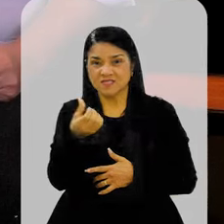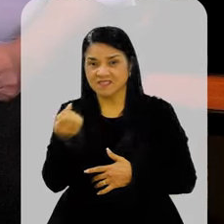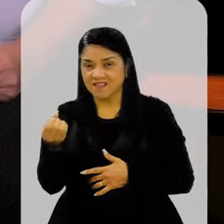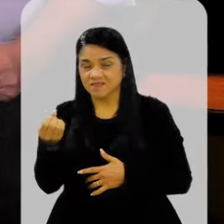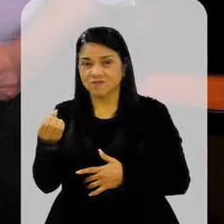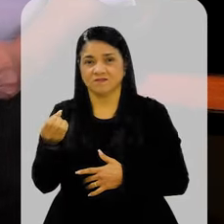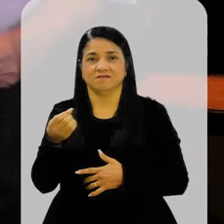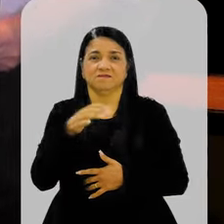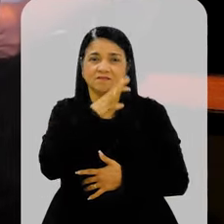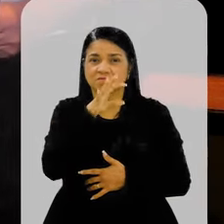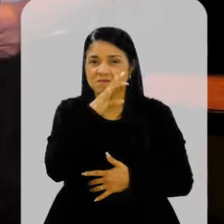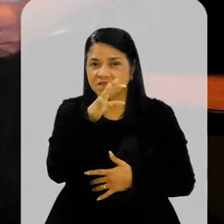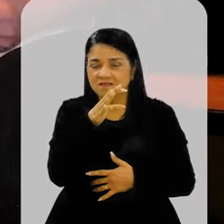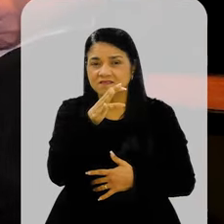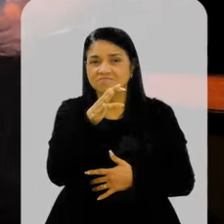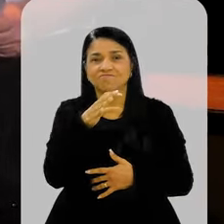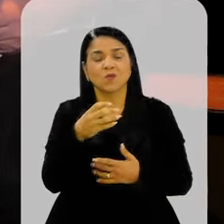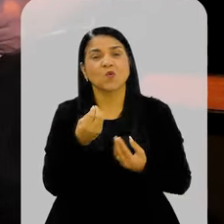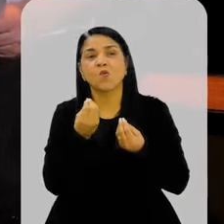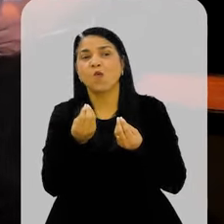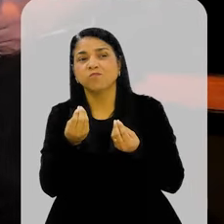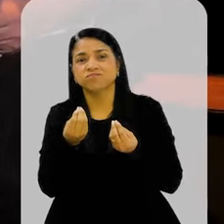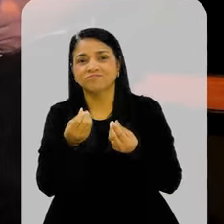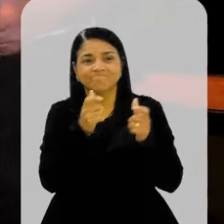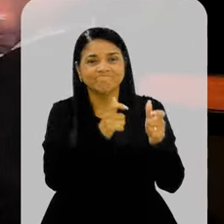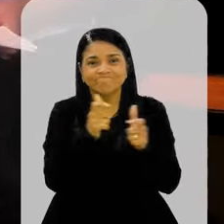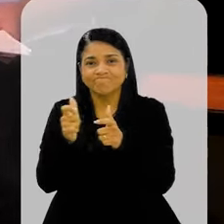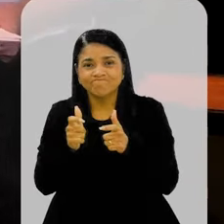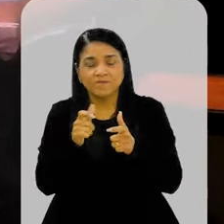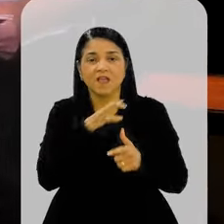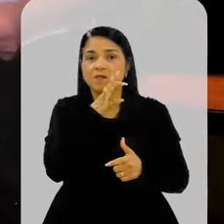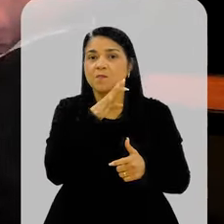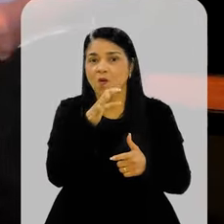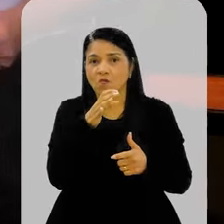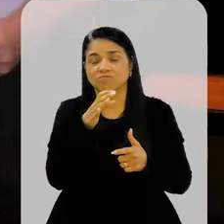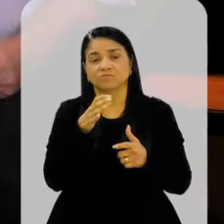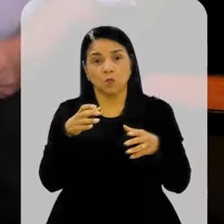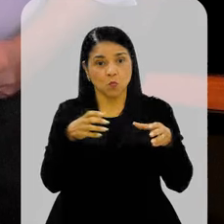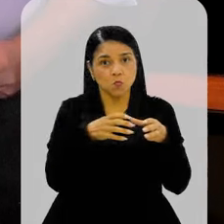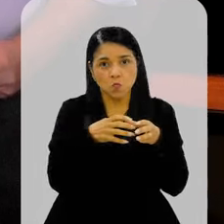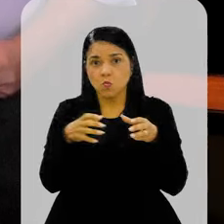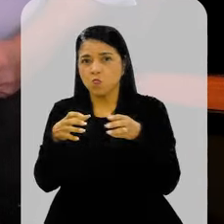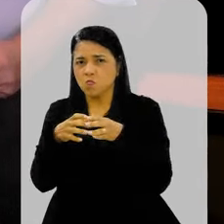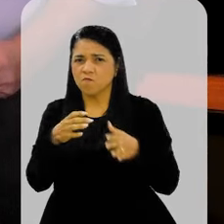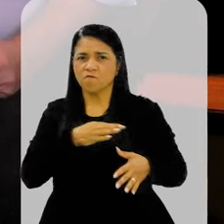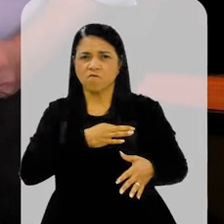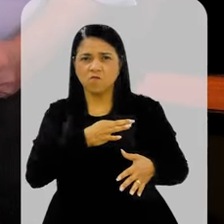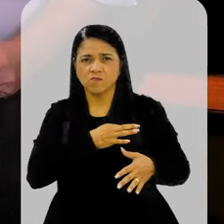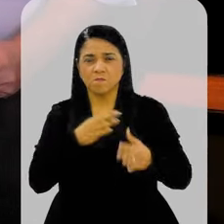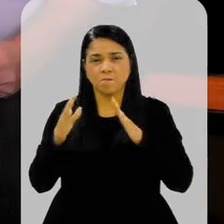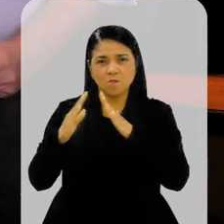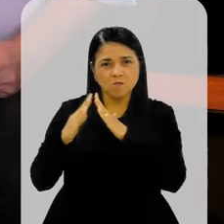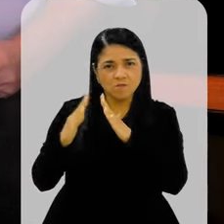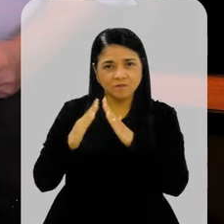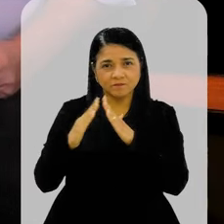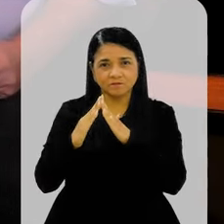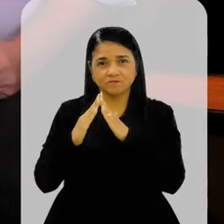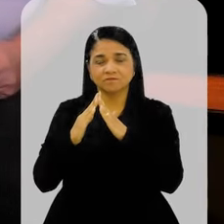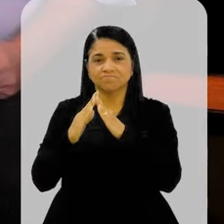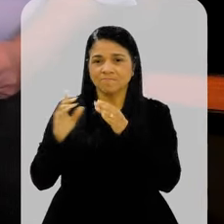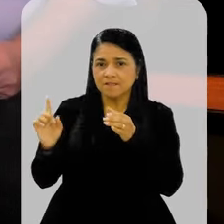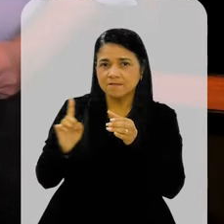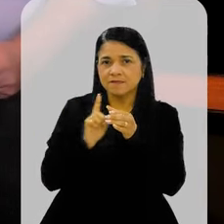5.600 animais. O que fazer com todos esses bichos? Felizmente, uma força-tarefa, muitos voluntários, moradores